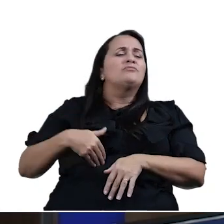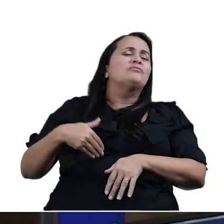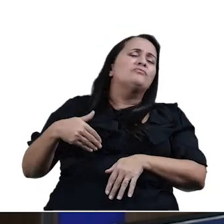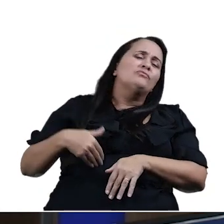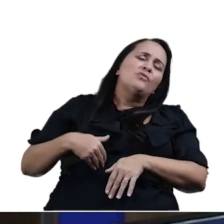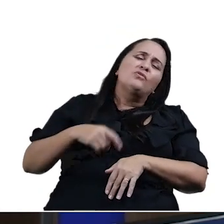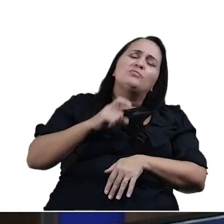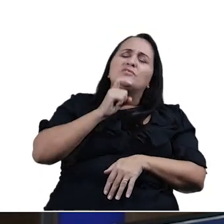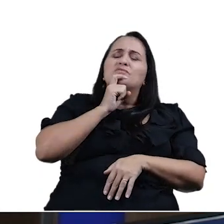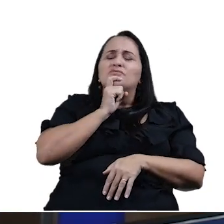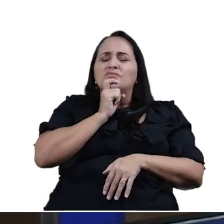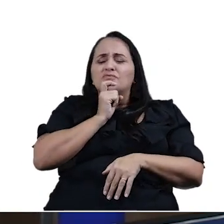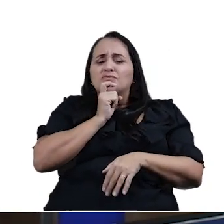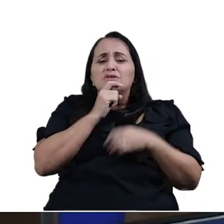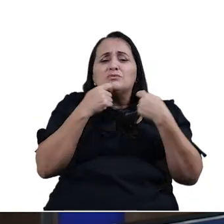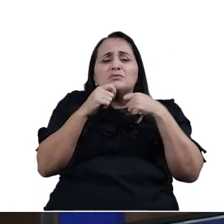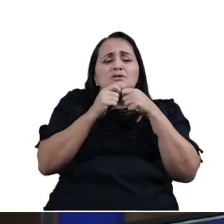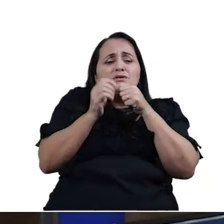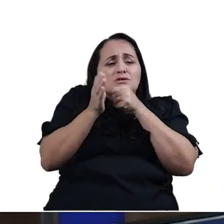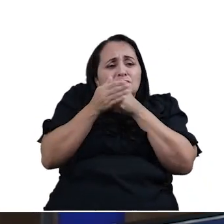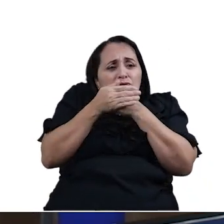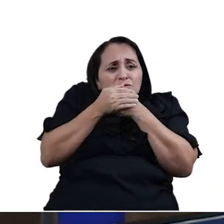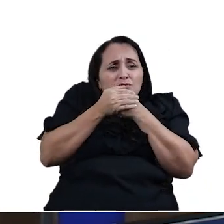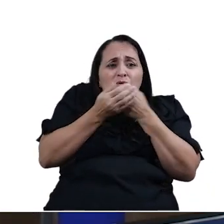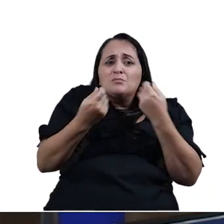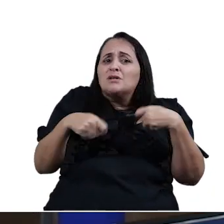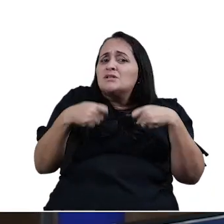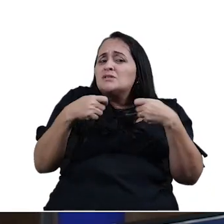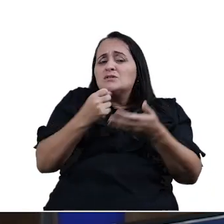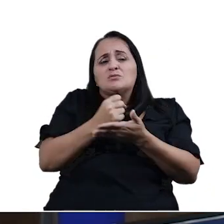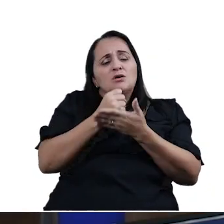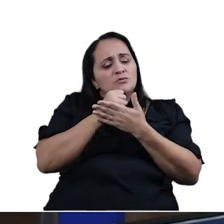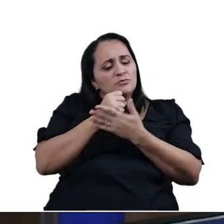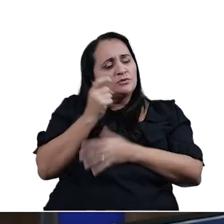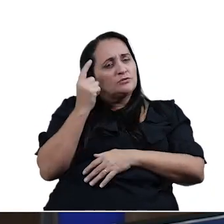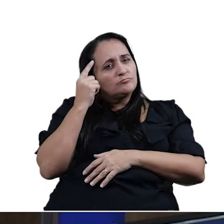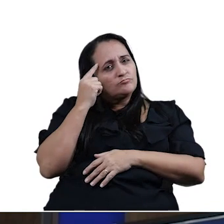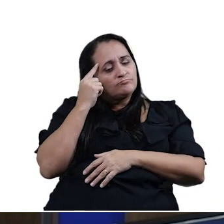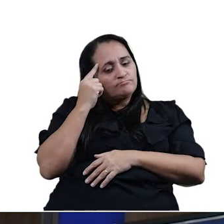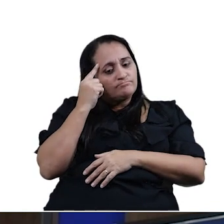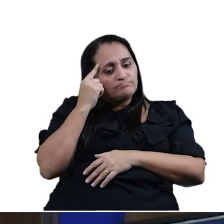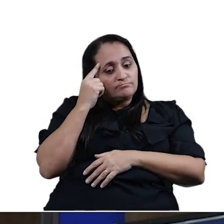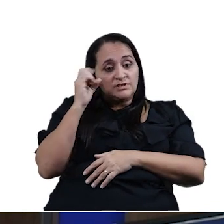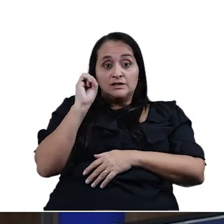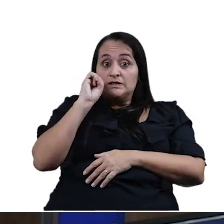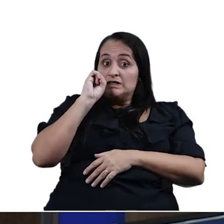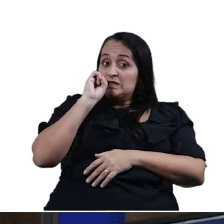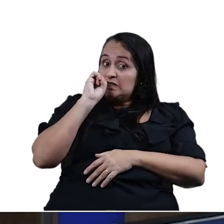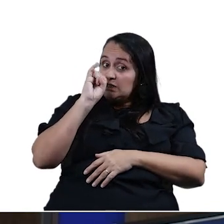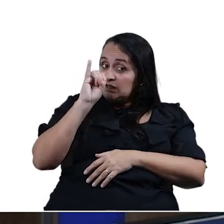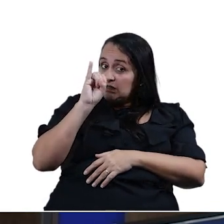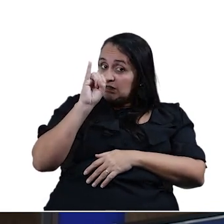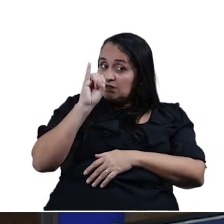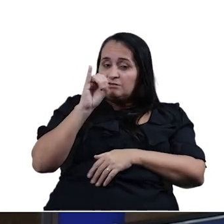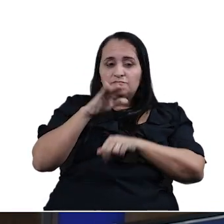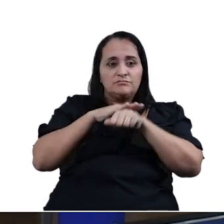fome, eu preciso de um abrigo. O dono do hotel falou assim, quem sabe se